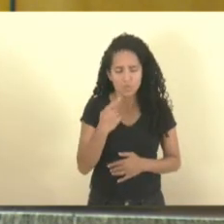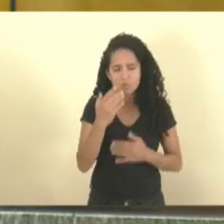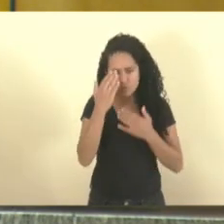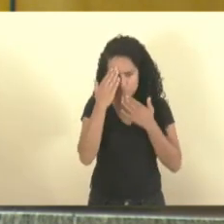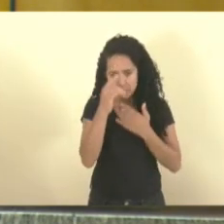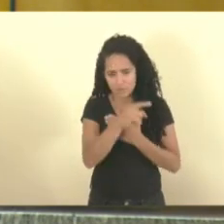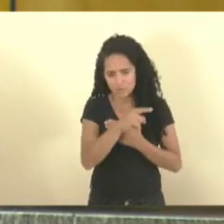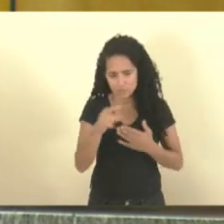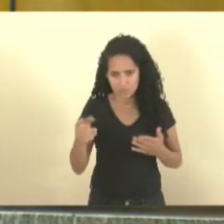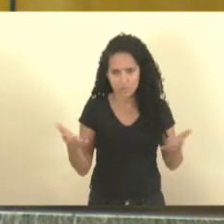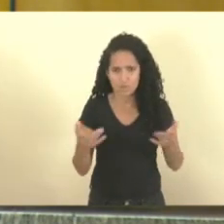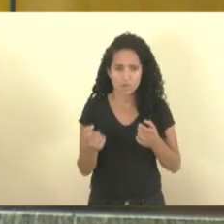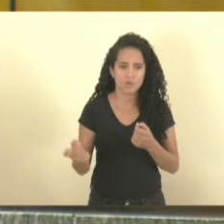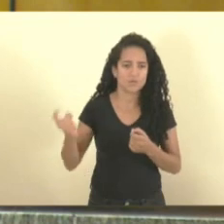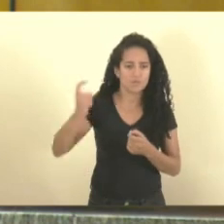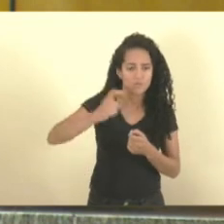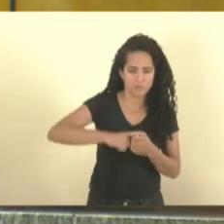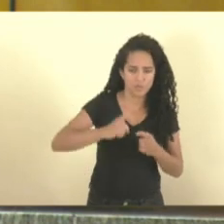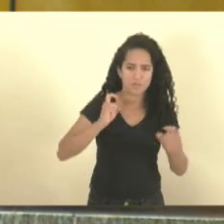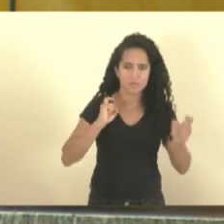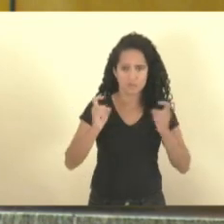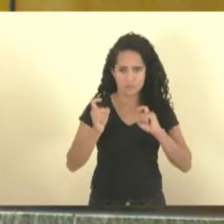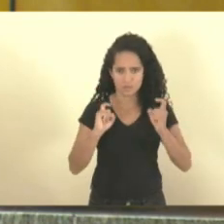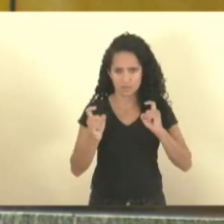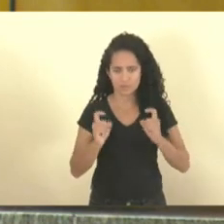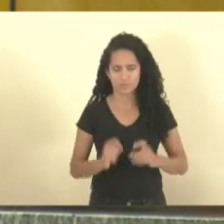todos. Iremos agora retomar a nossa sessão.